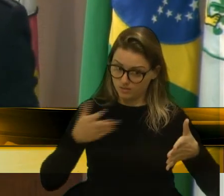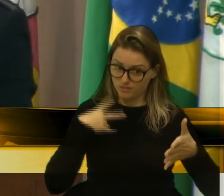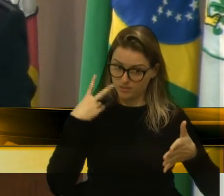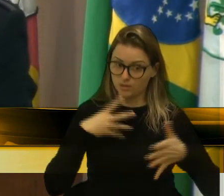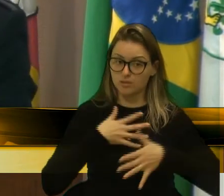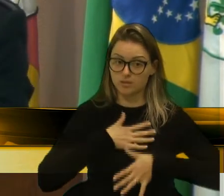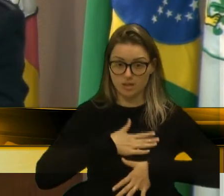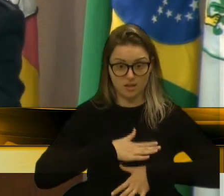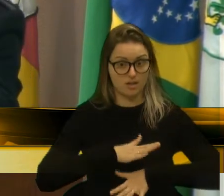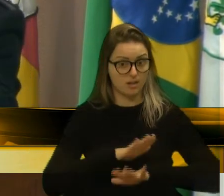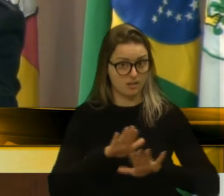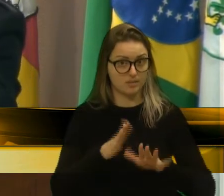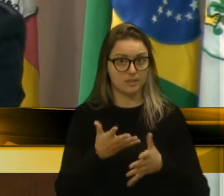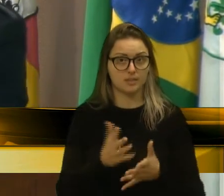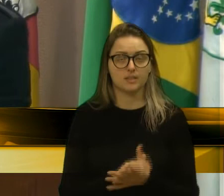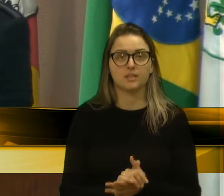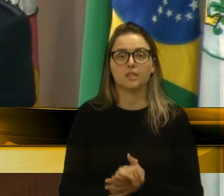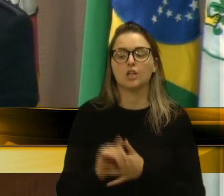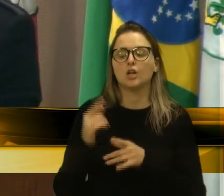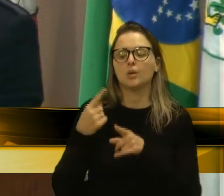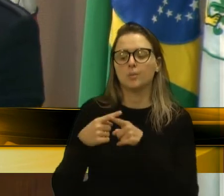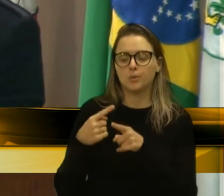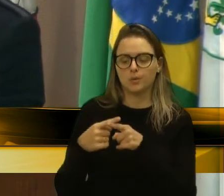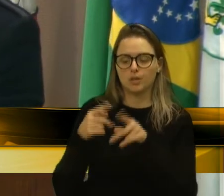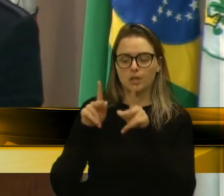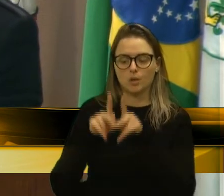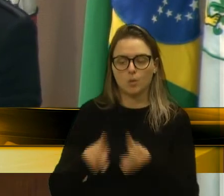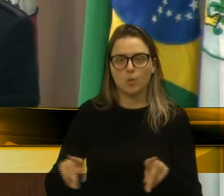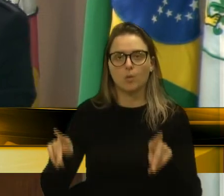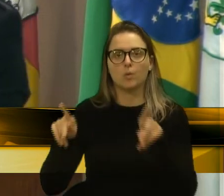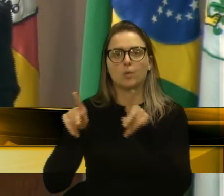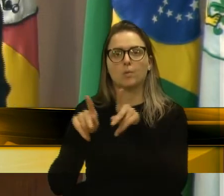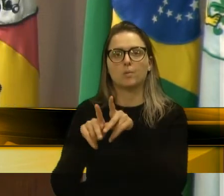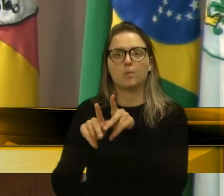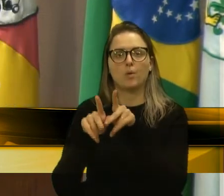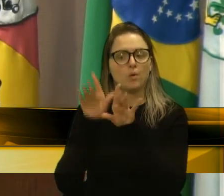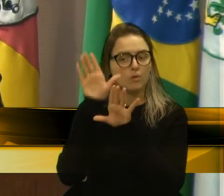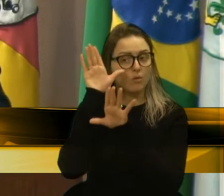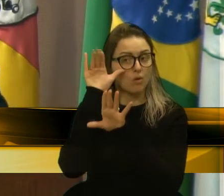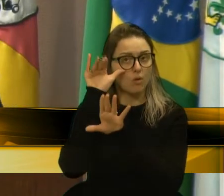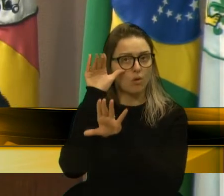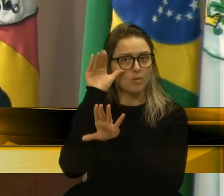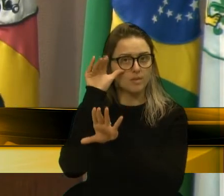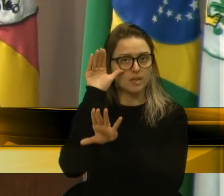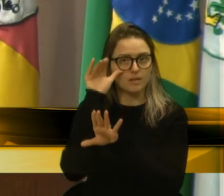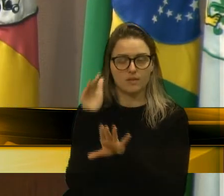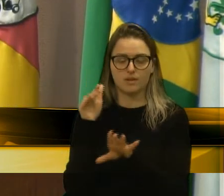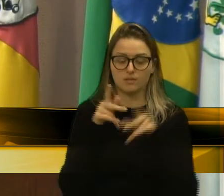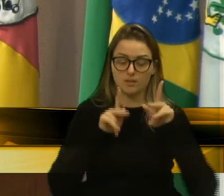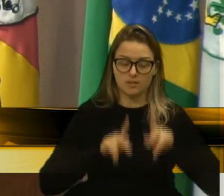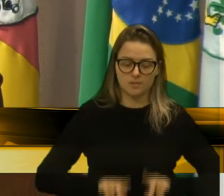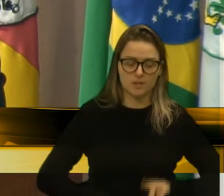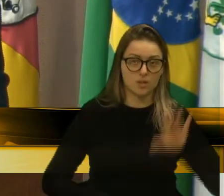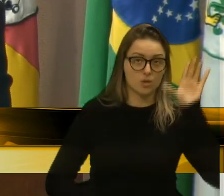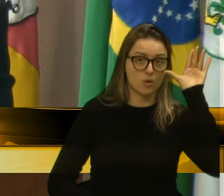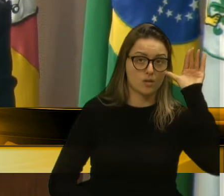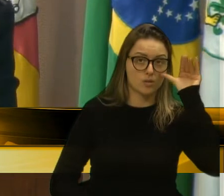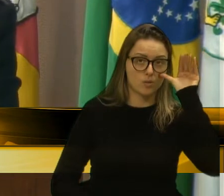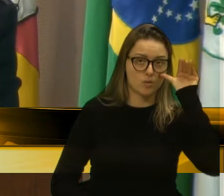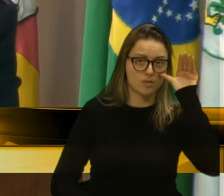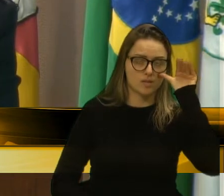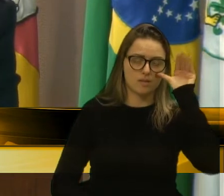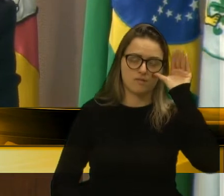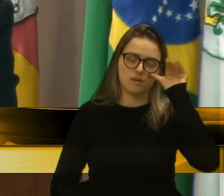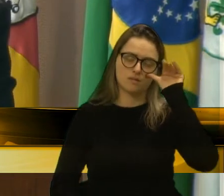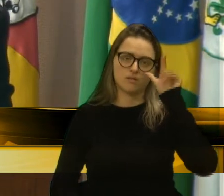Porque assim, ó, o povo está de olho. As pessoas estão de olho.